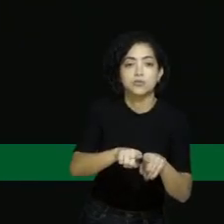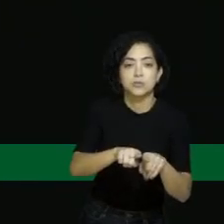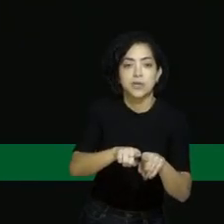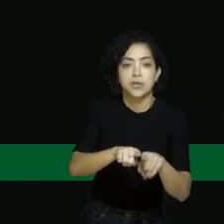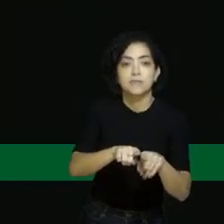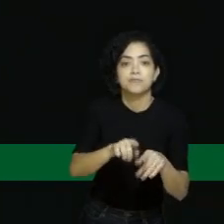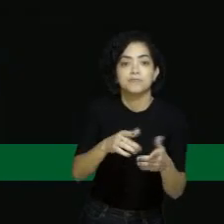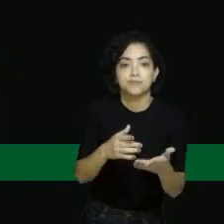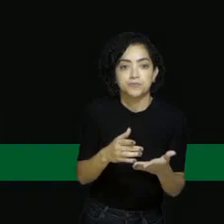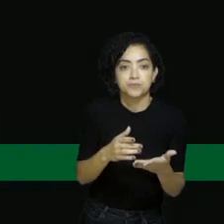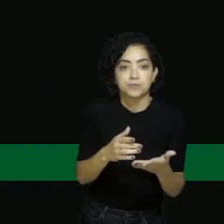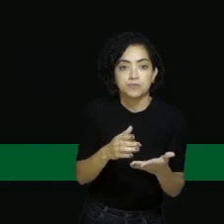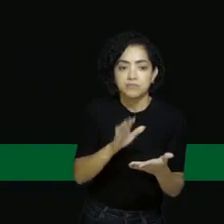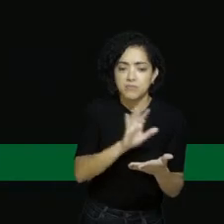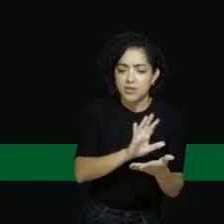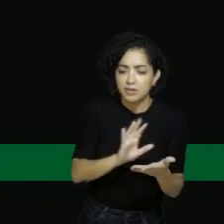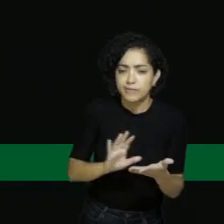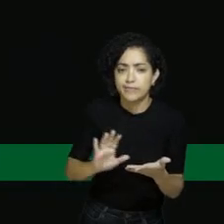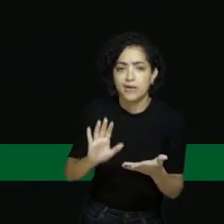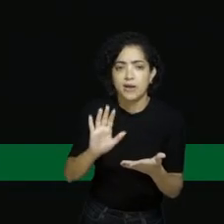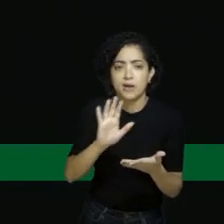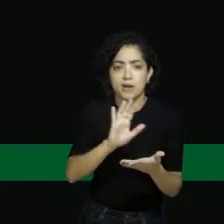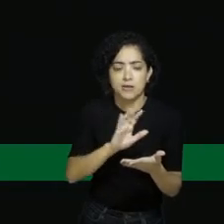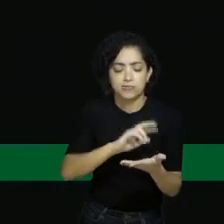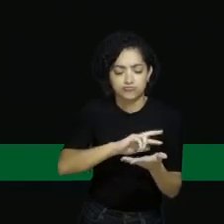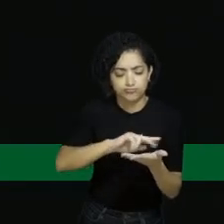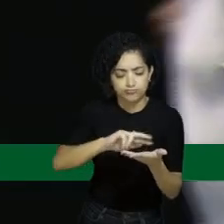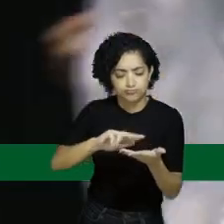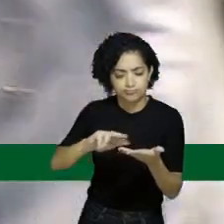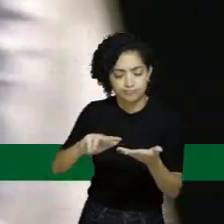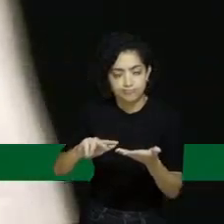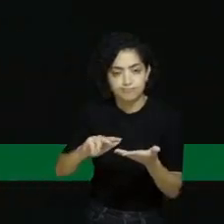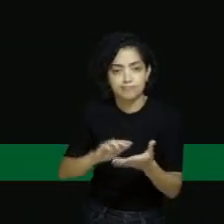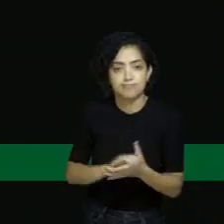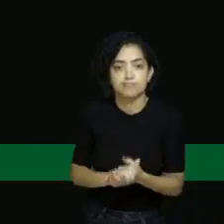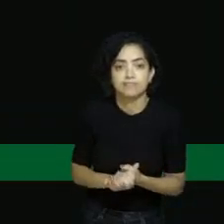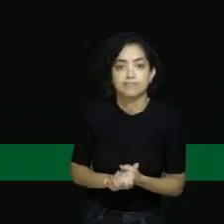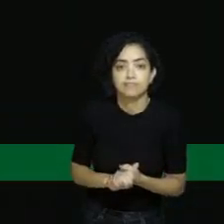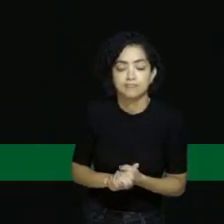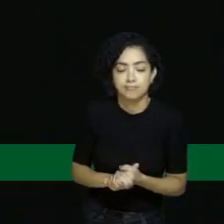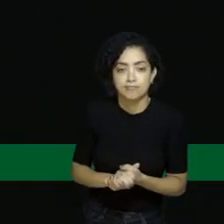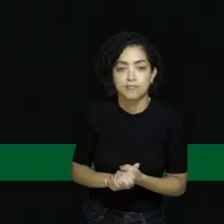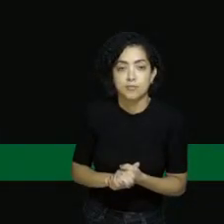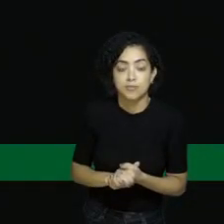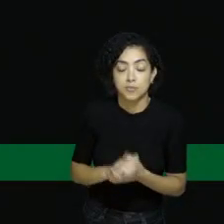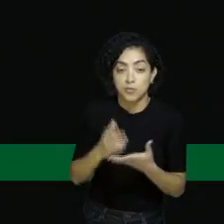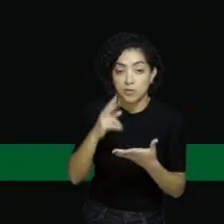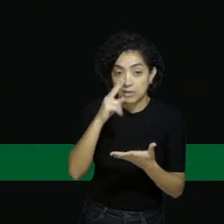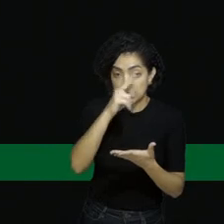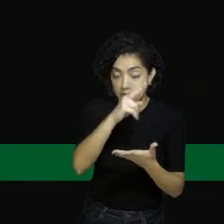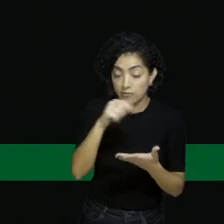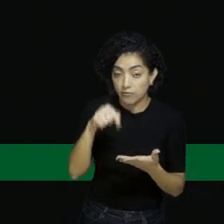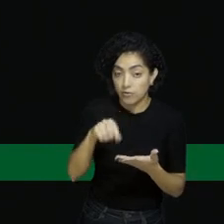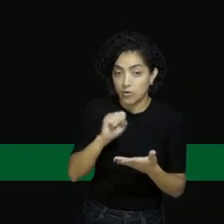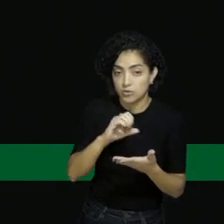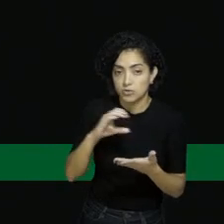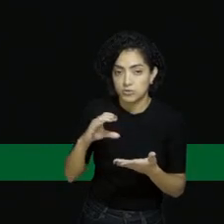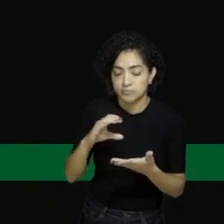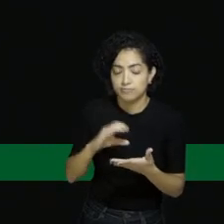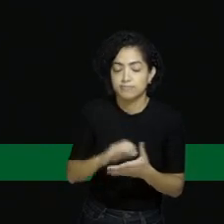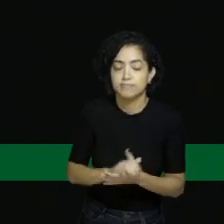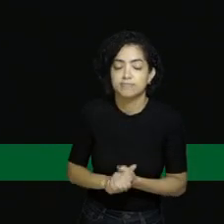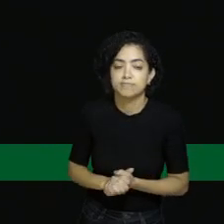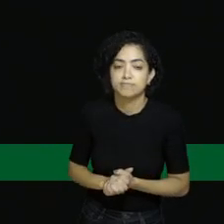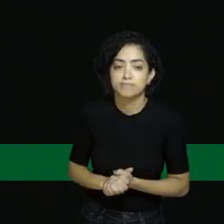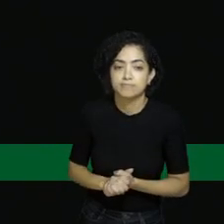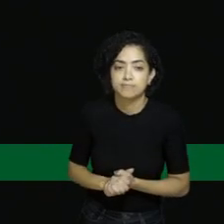cooperativas dos diversos ramos. Nenhum estado da federação tem uma frequência tão intensa no cooperativismo quanto Santa